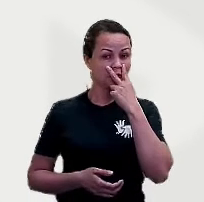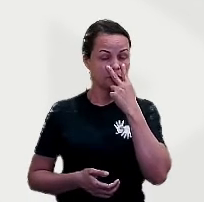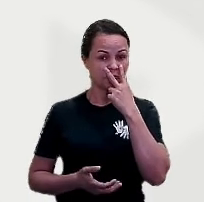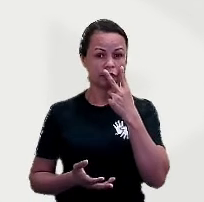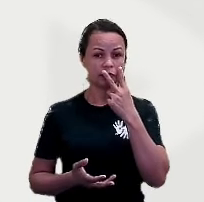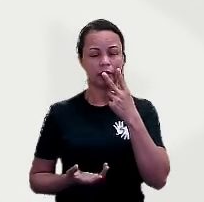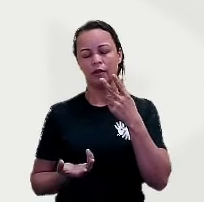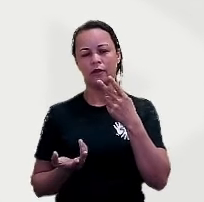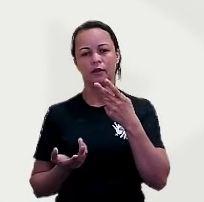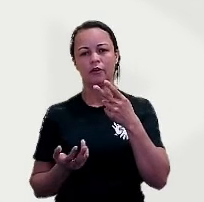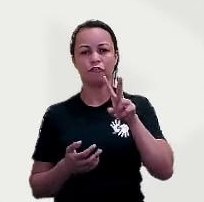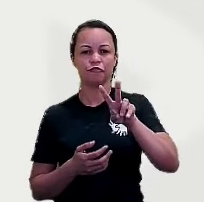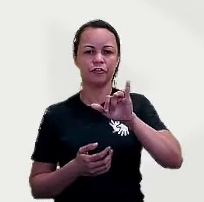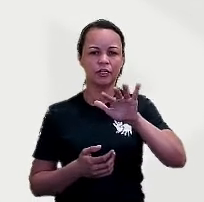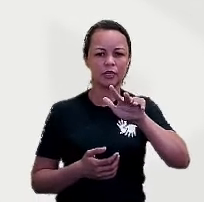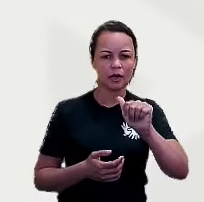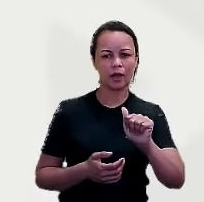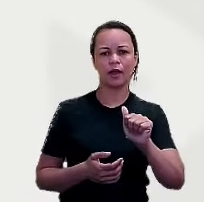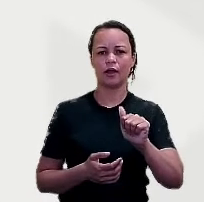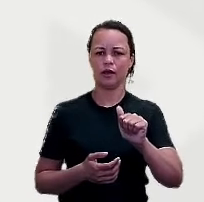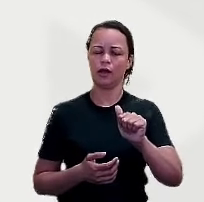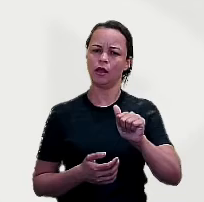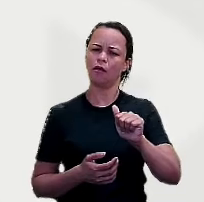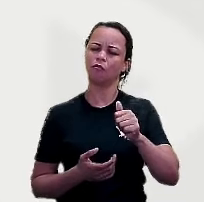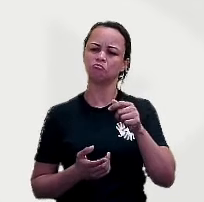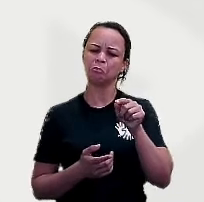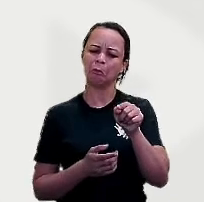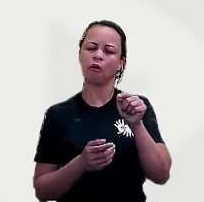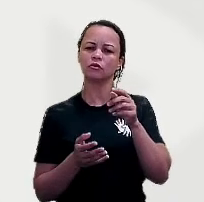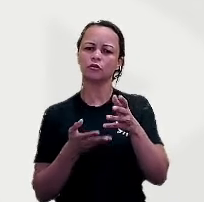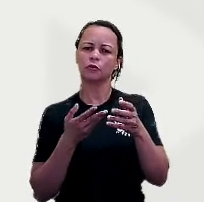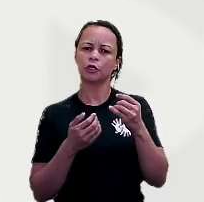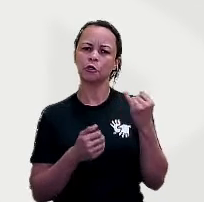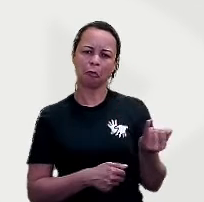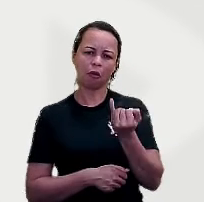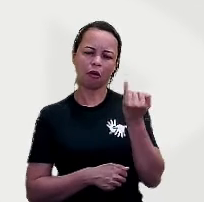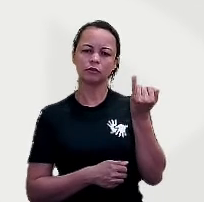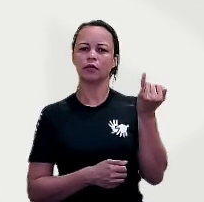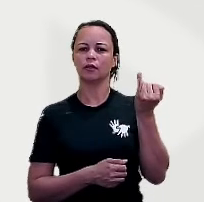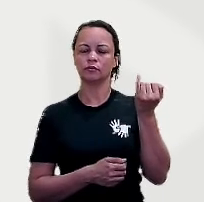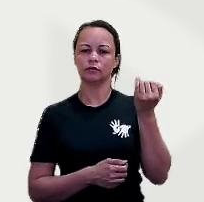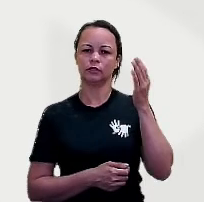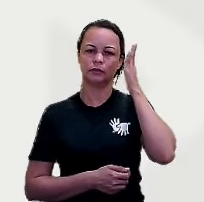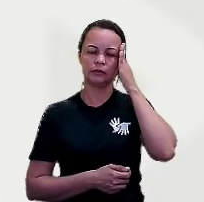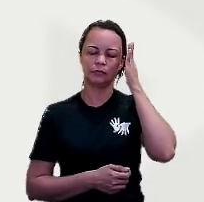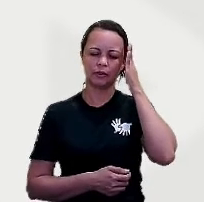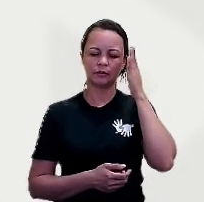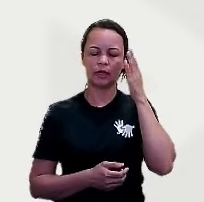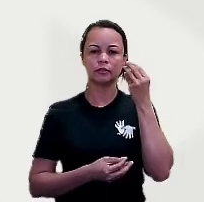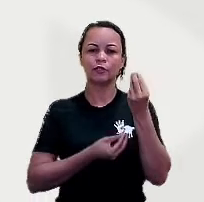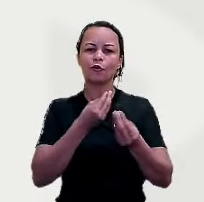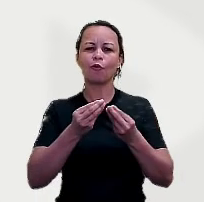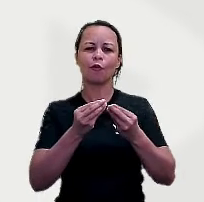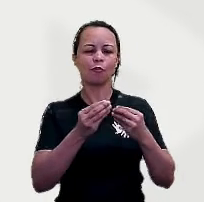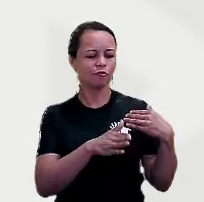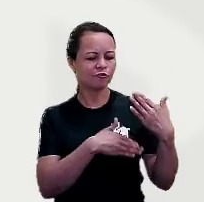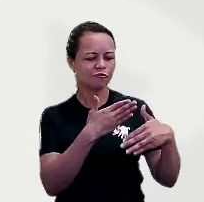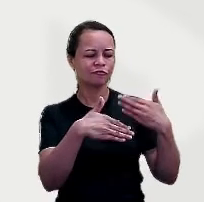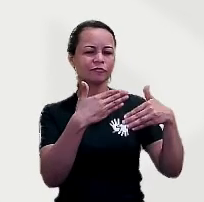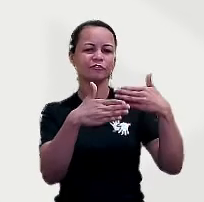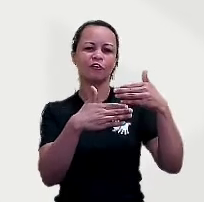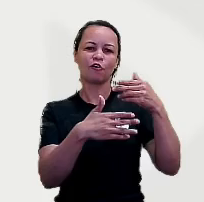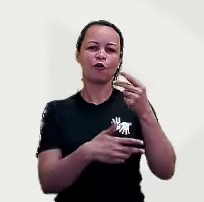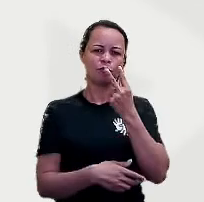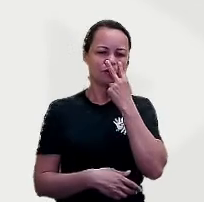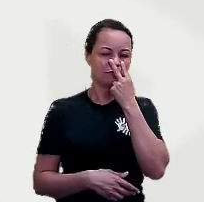ponto muito importante para a gente pensar de como Vitória já tinha evoluído desde a sua